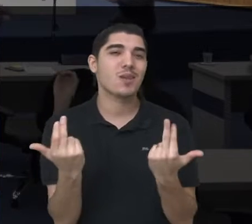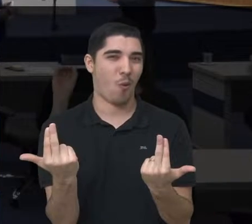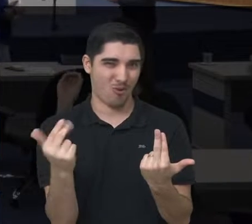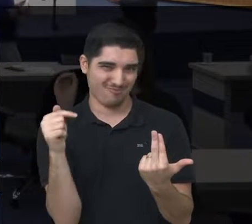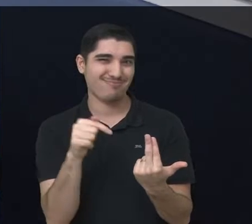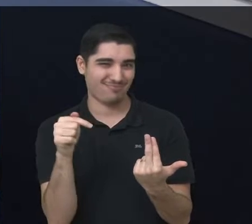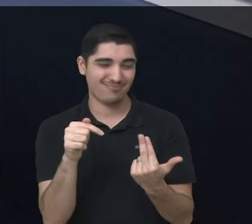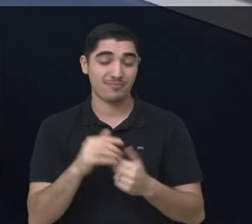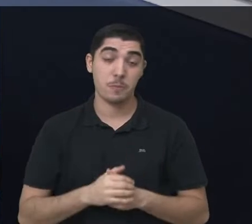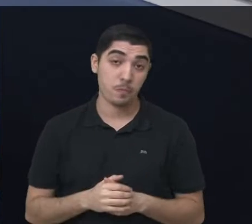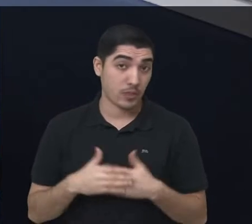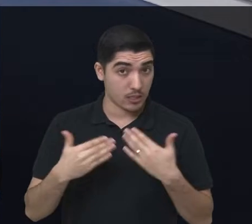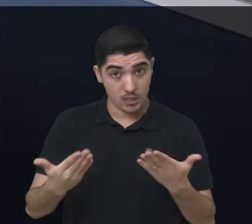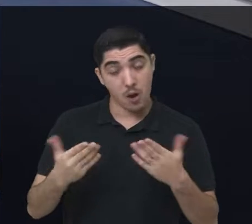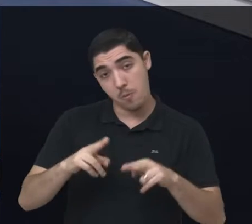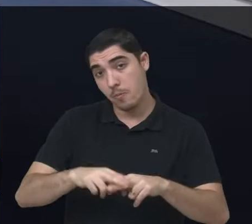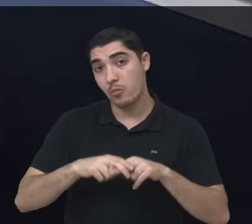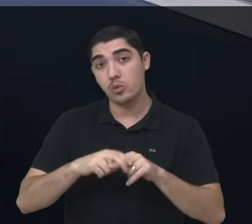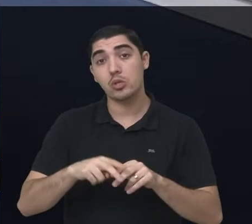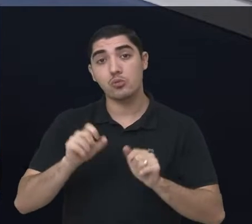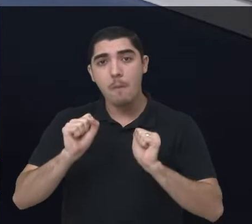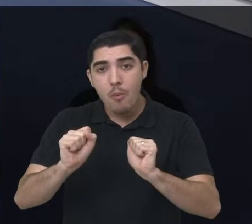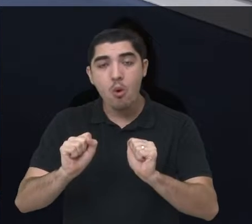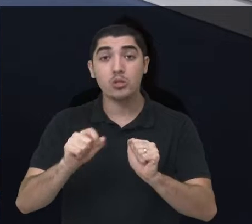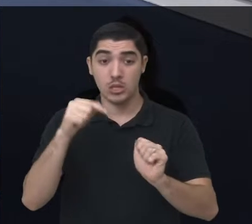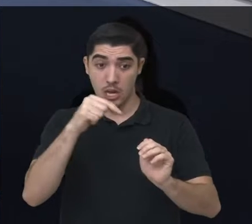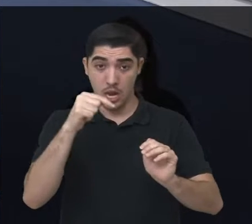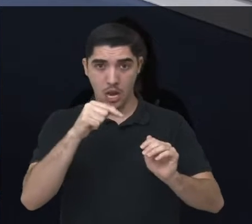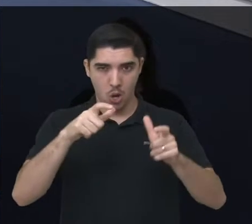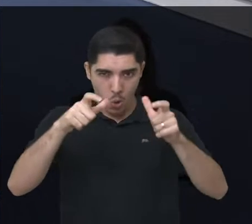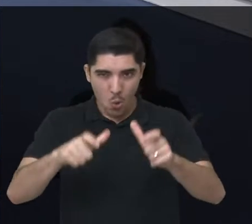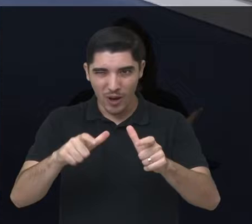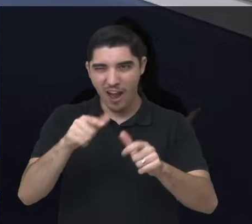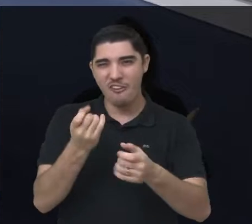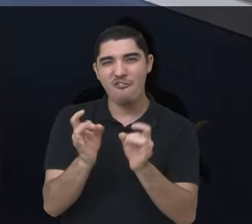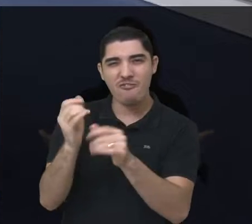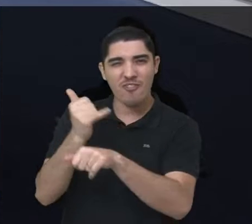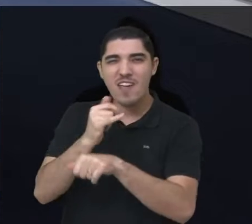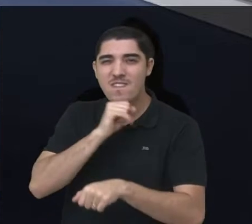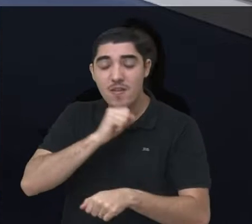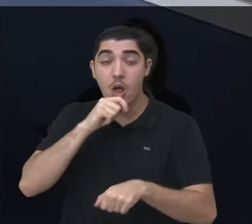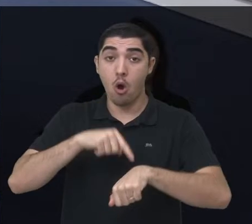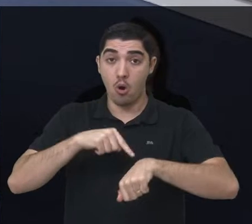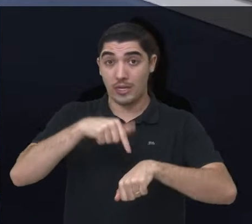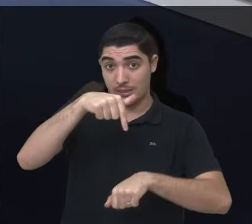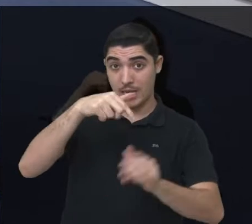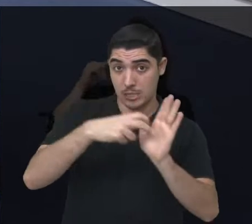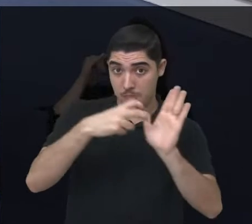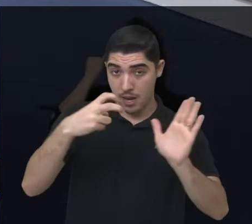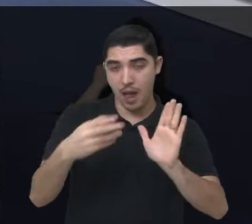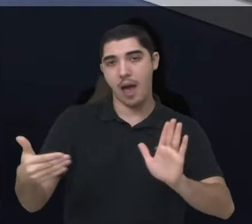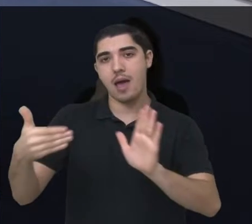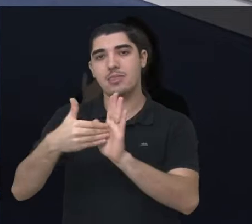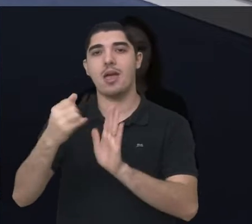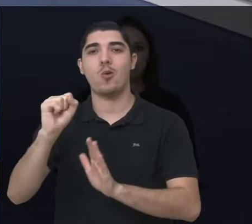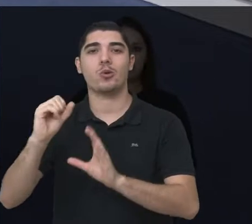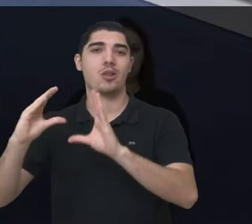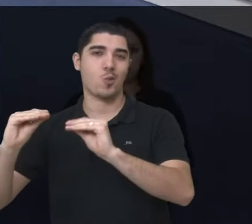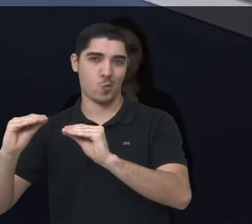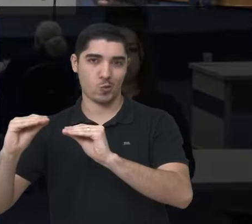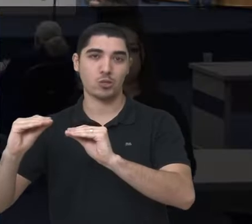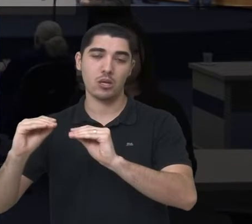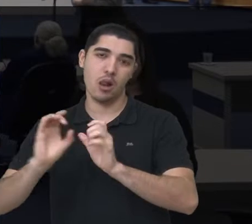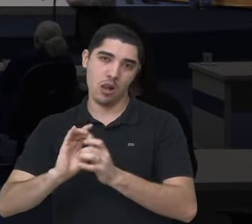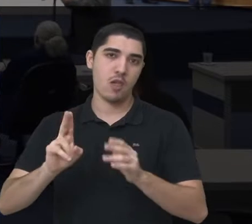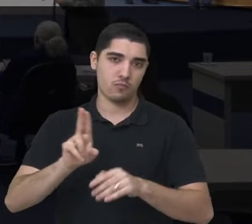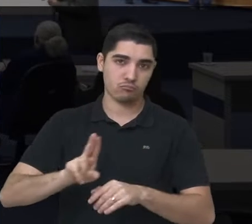atividades afins. Sendo assim, fica autorizado o funcionamento desses comércios no período entre 7 da manhã e 8 da